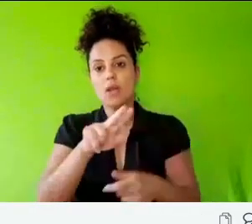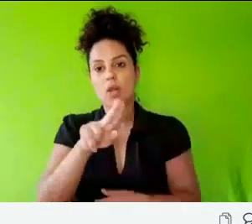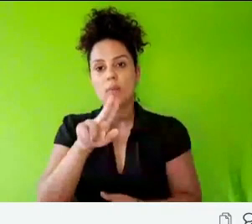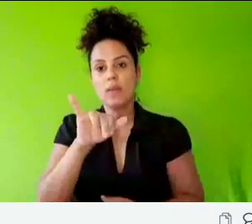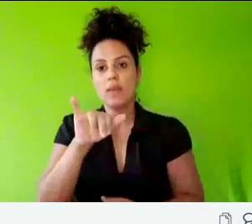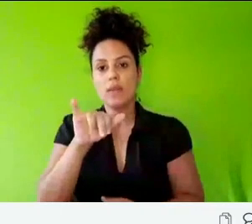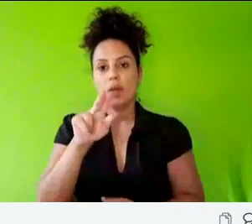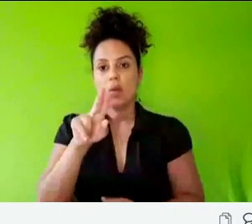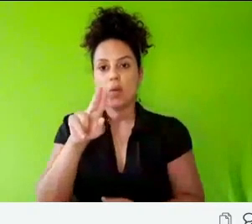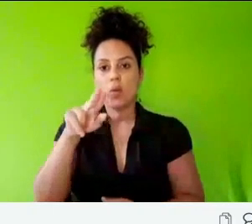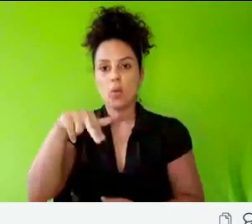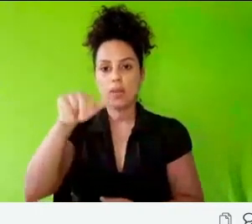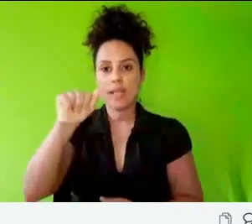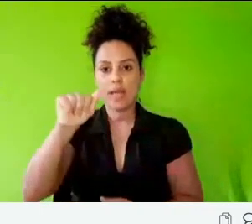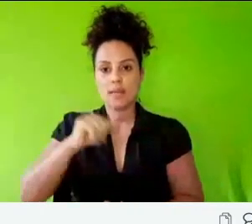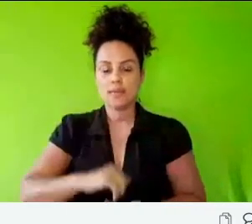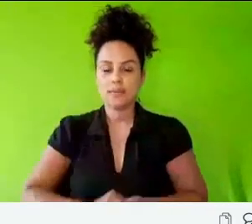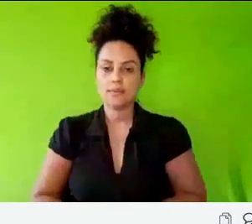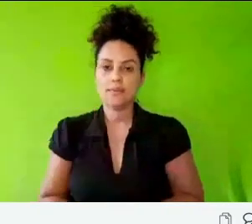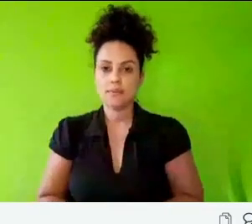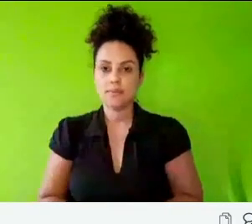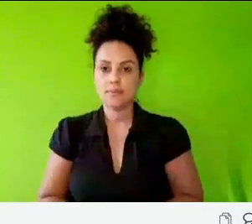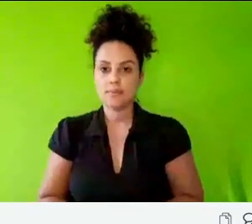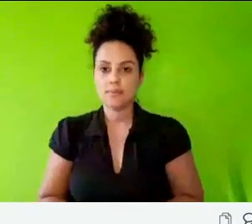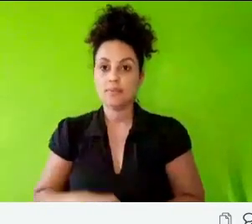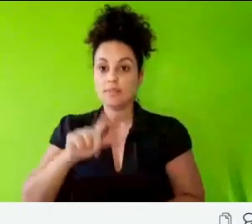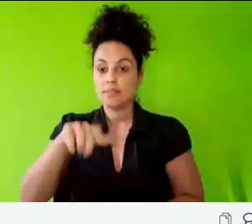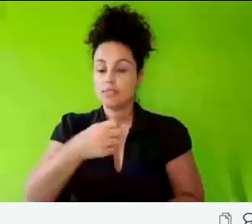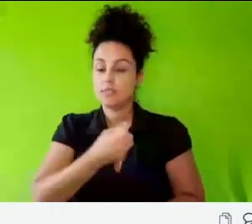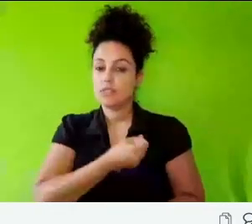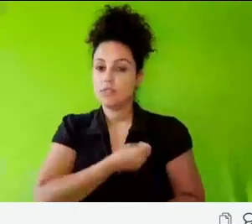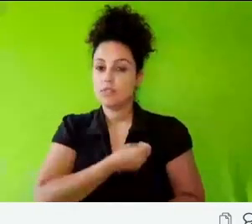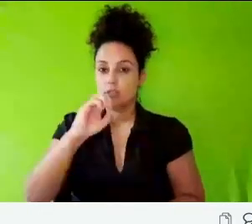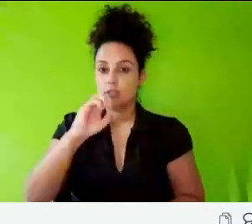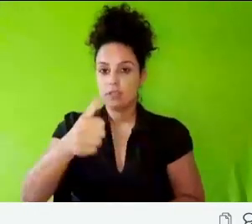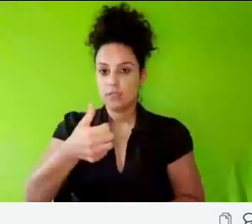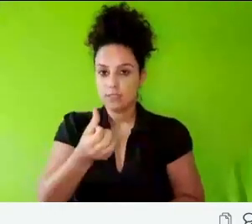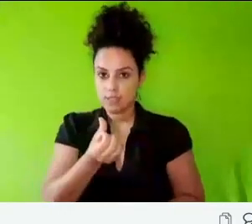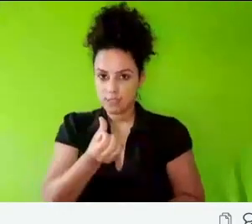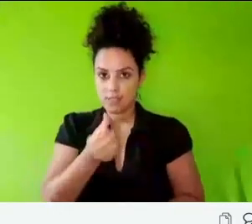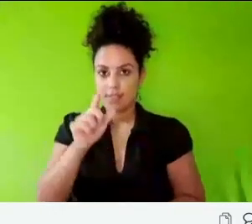Código 016, ampla concorrência.